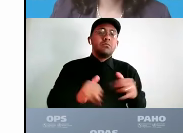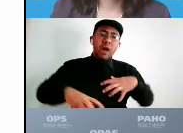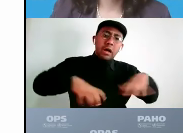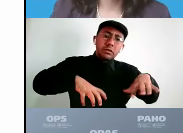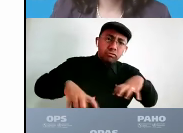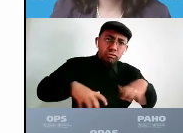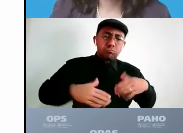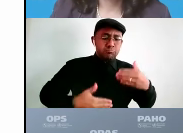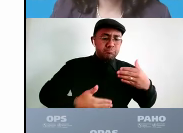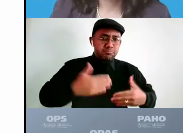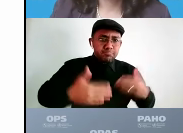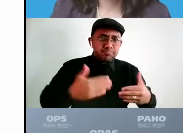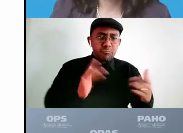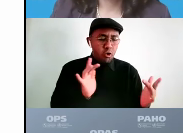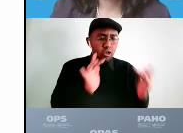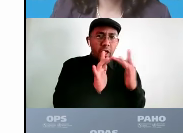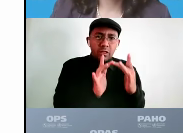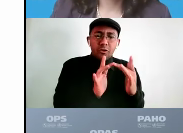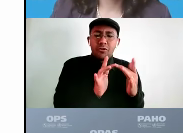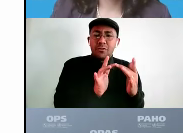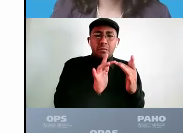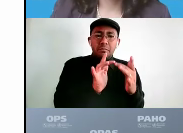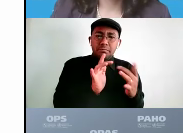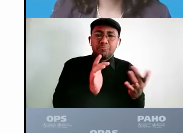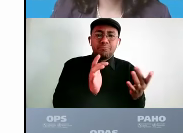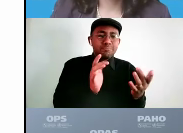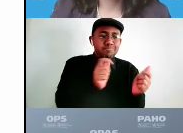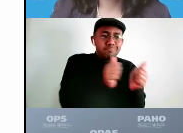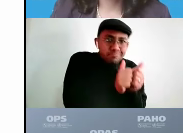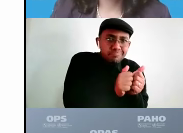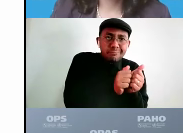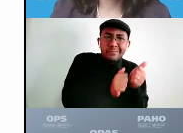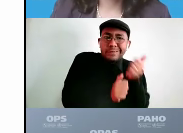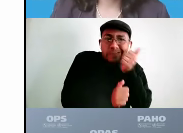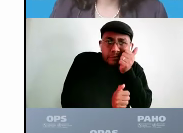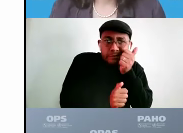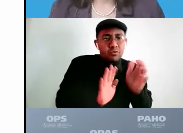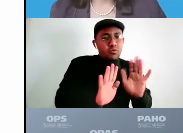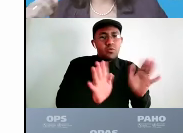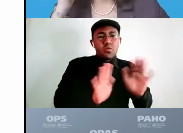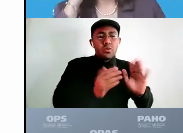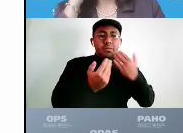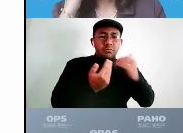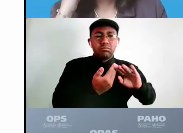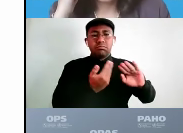e ações com os contatos, se estima que poderíamos